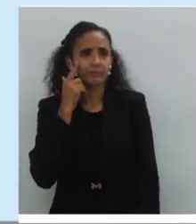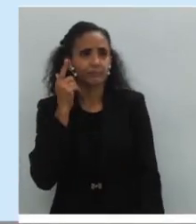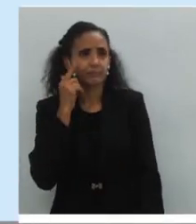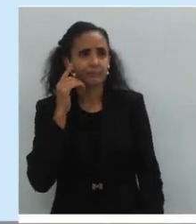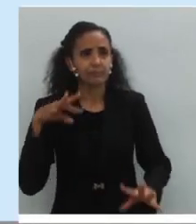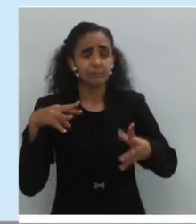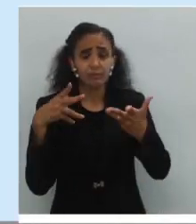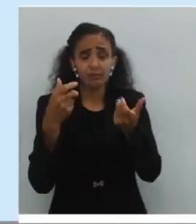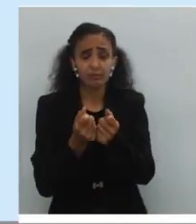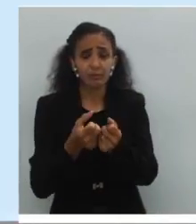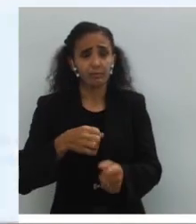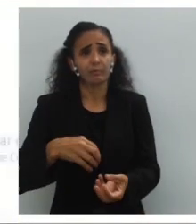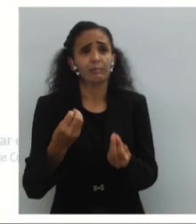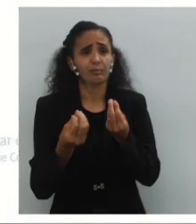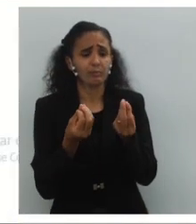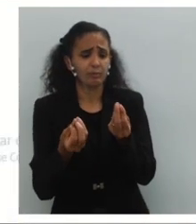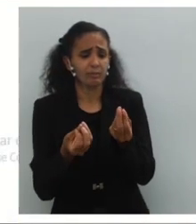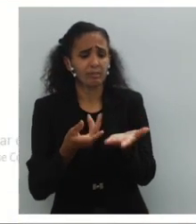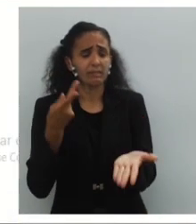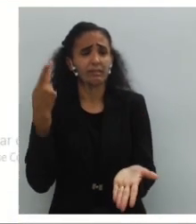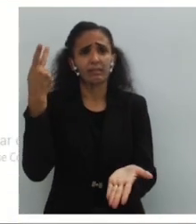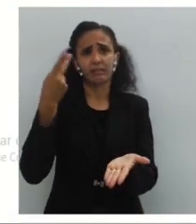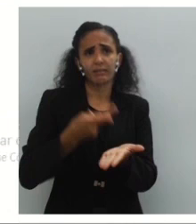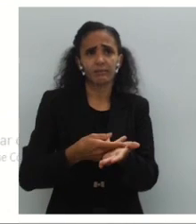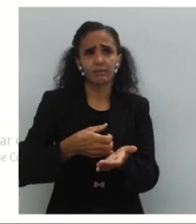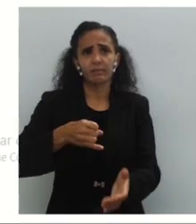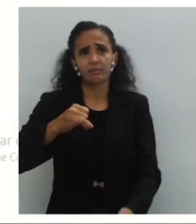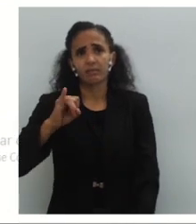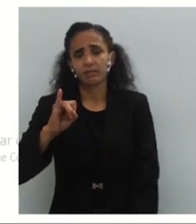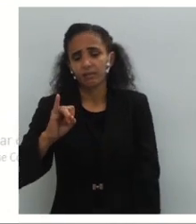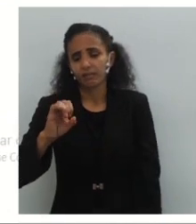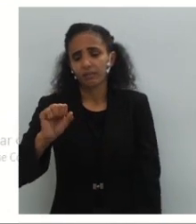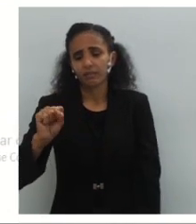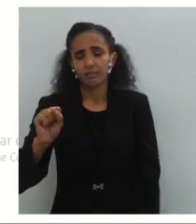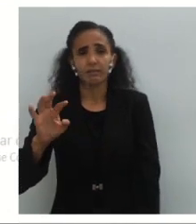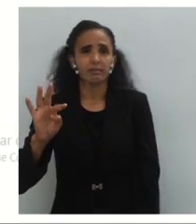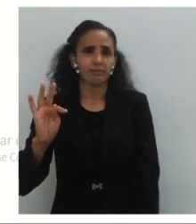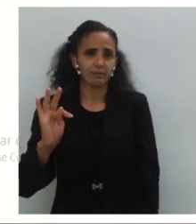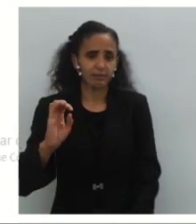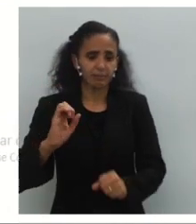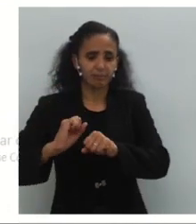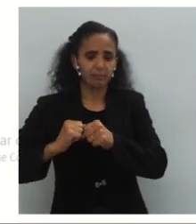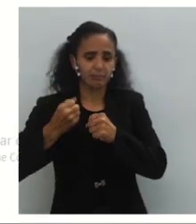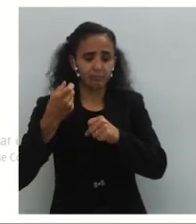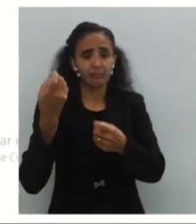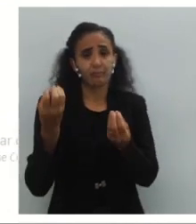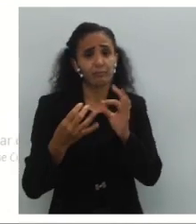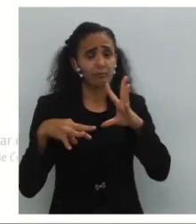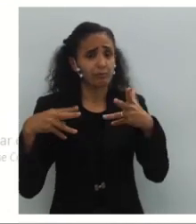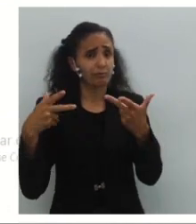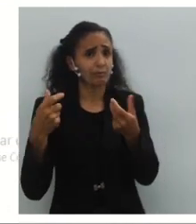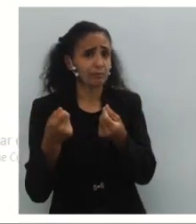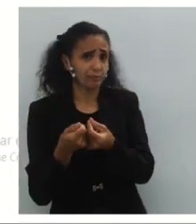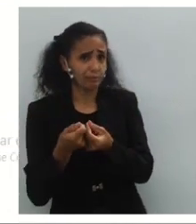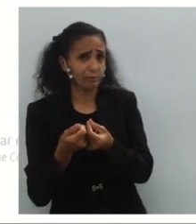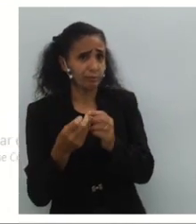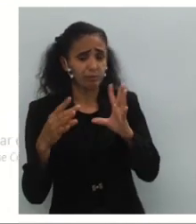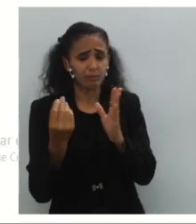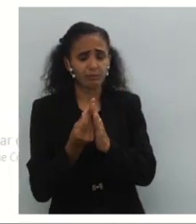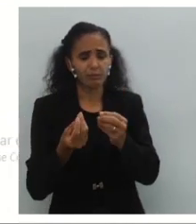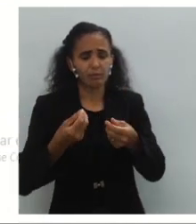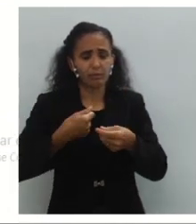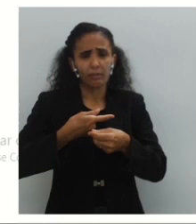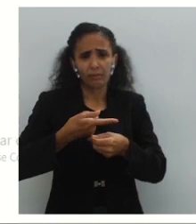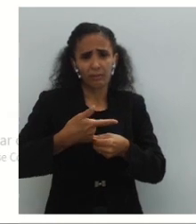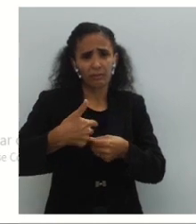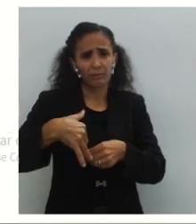ISTs. Bora observar aí na telinha. Como é que se manifesta a IST, né? As IST elas